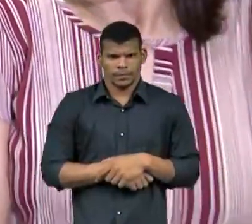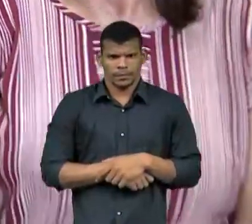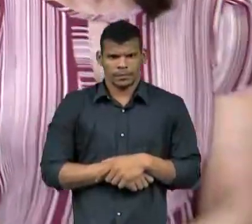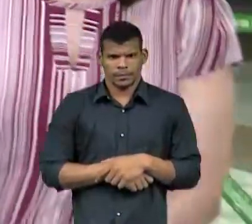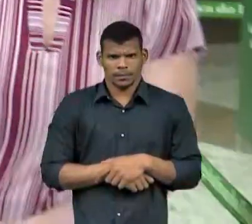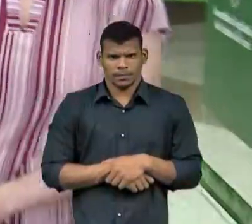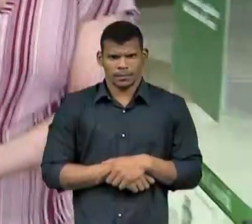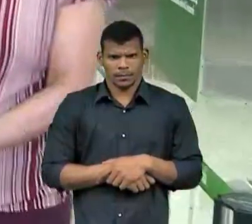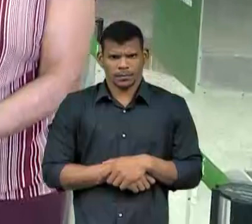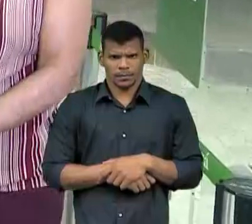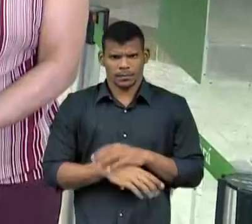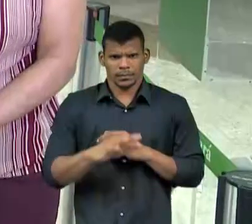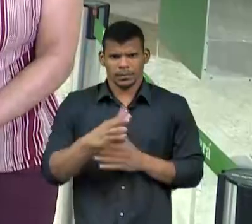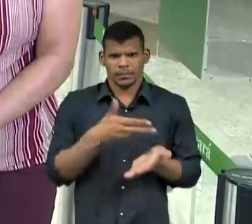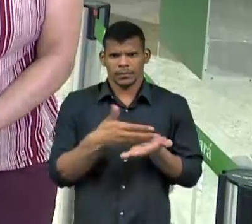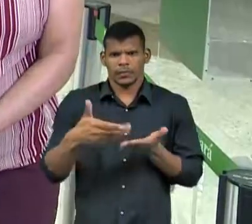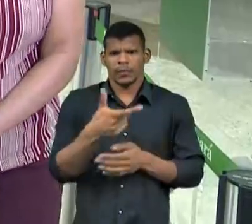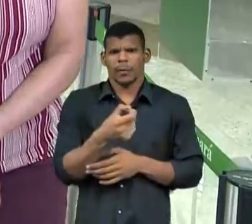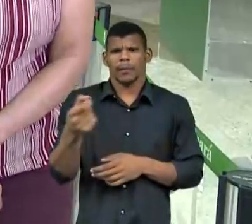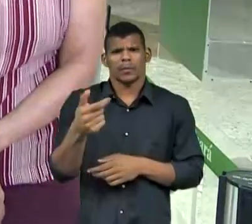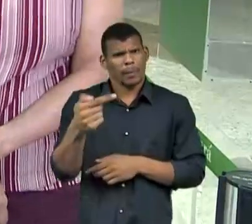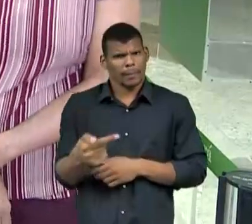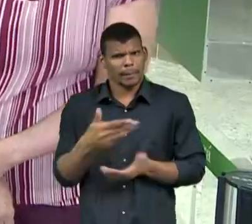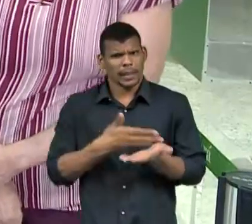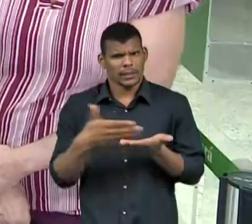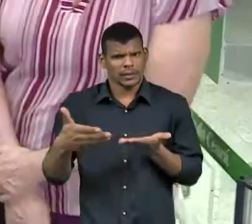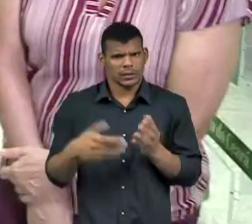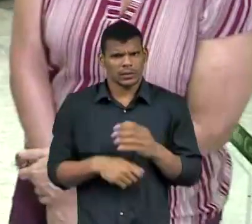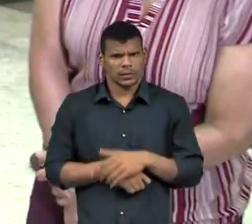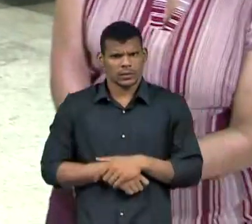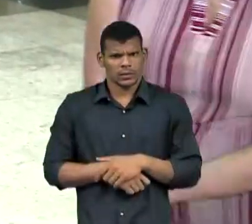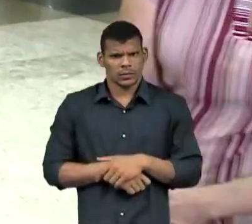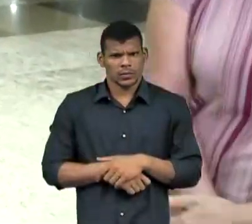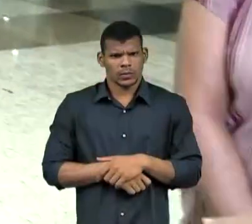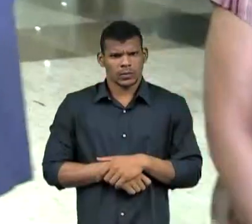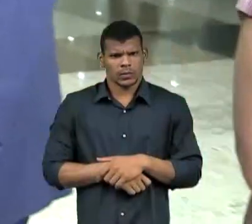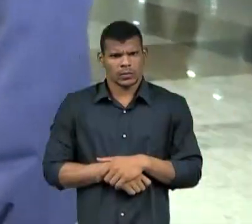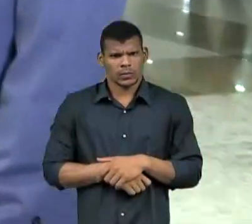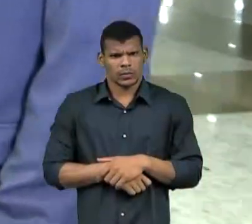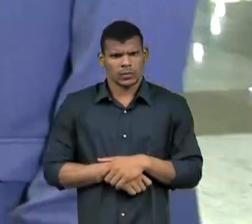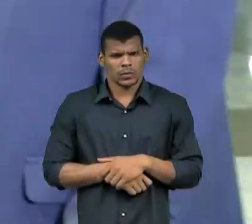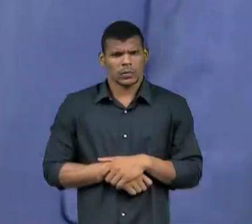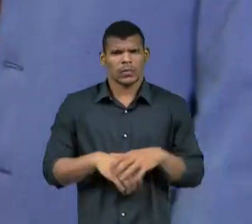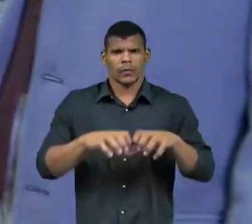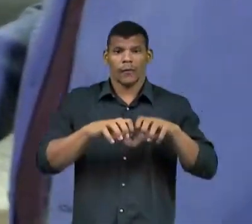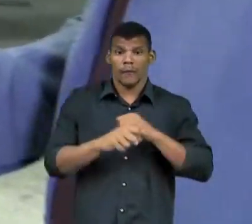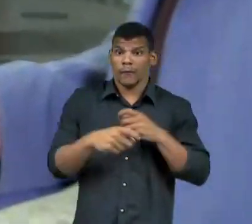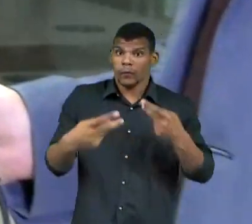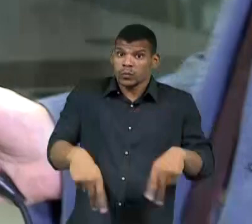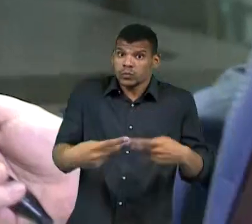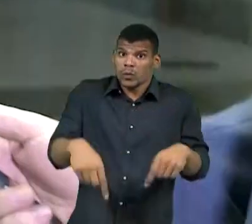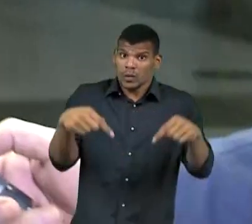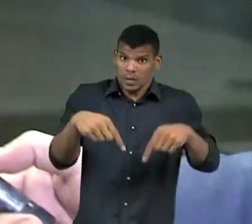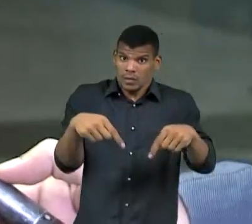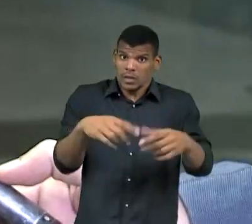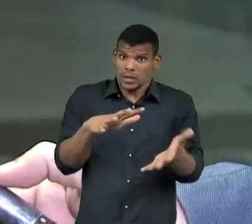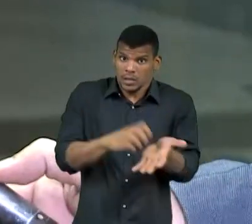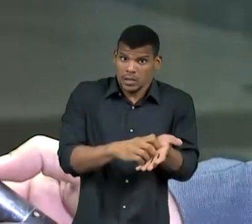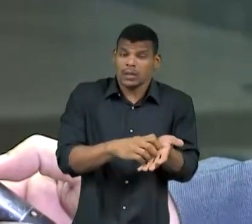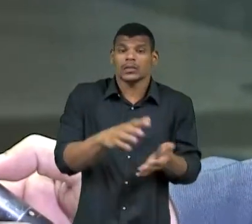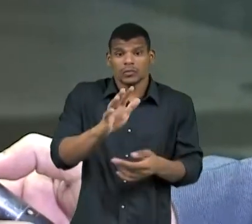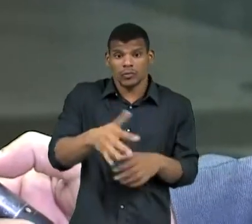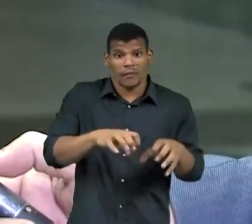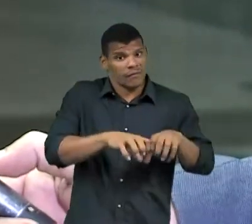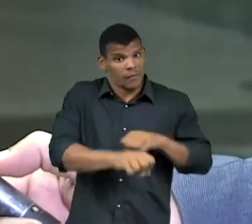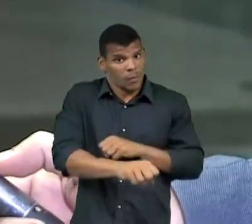desde 2007 o projeto... Já muitas turmas formadas? Já. Os funcionários aqui da casa foram formados,